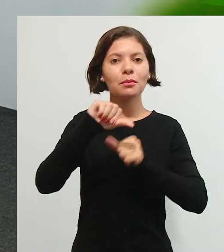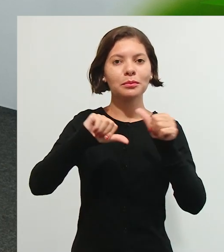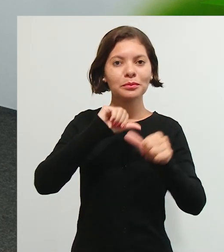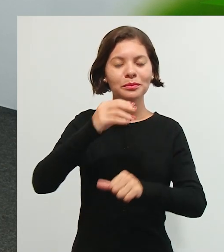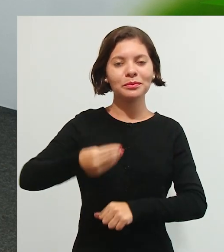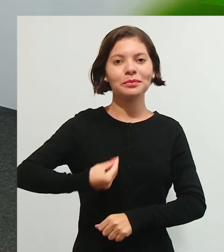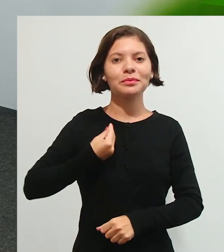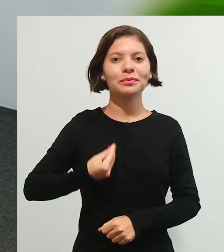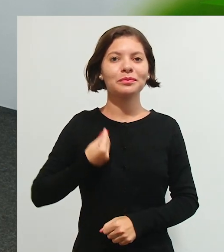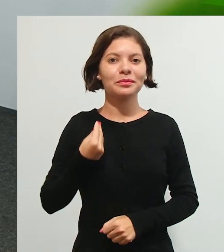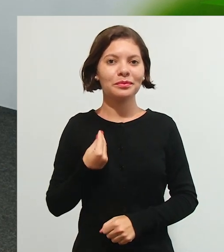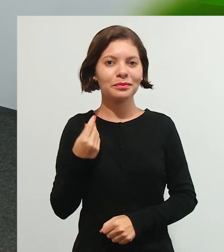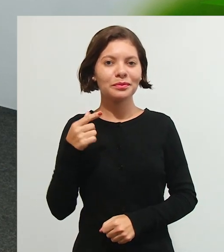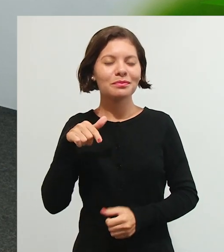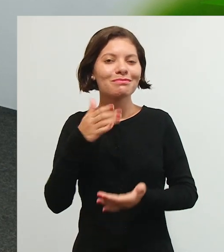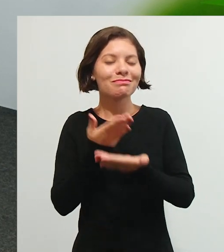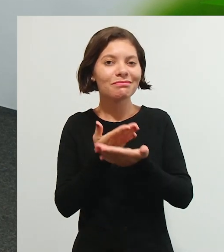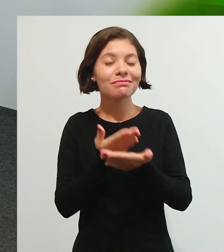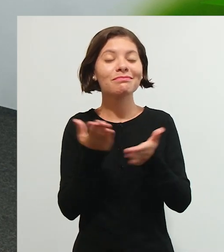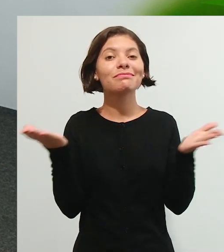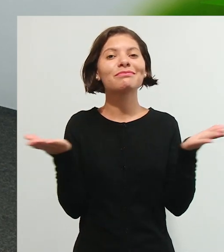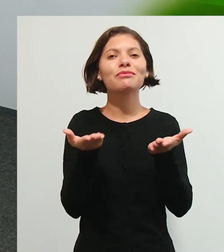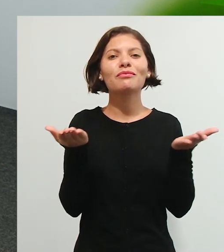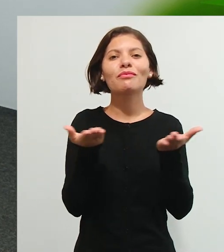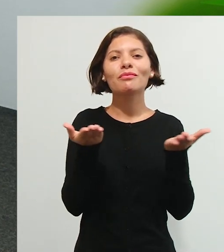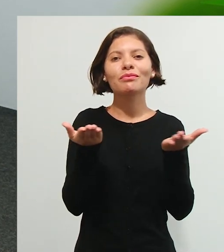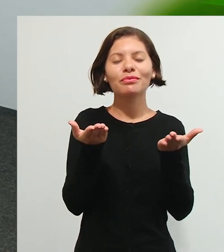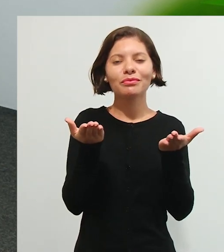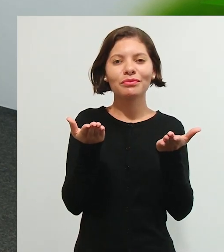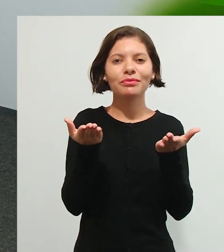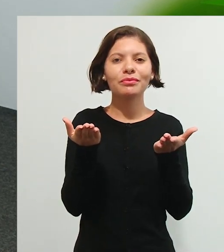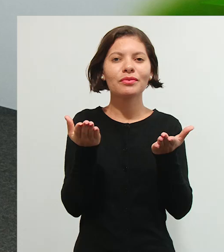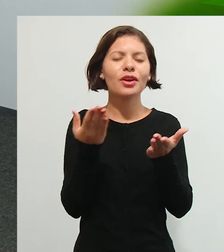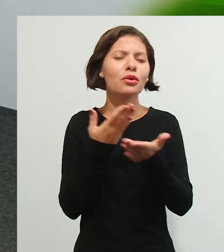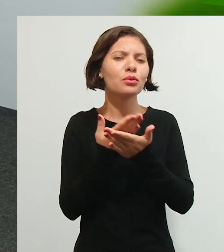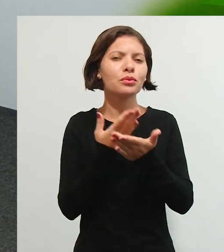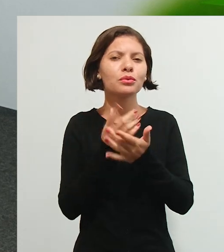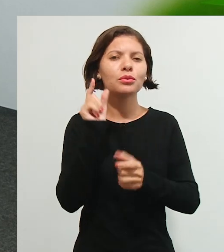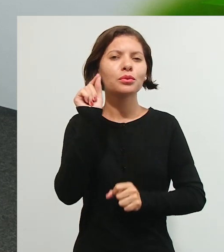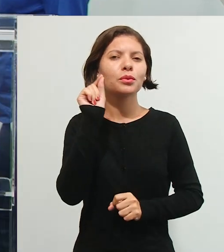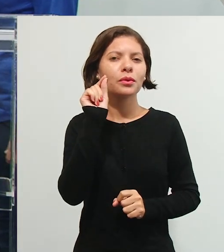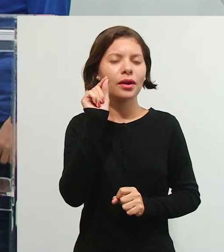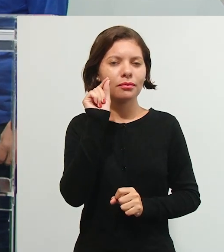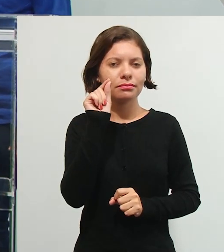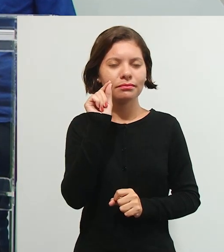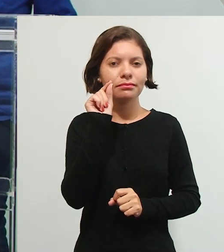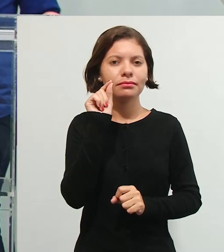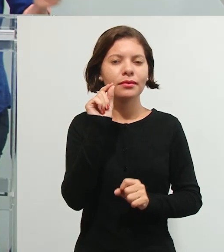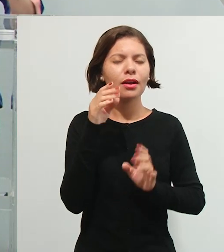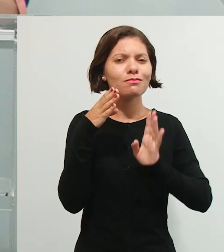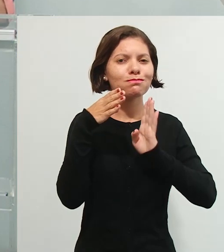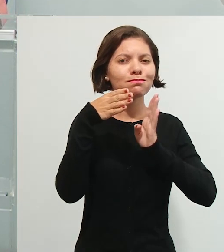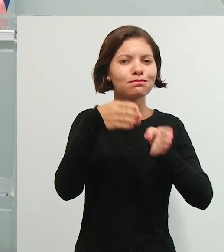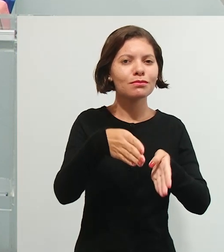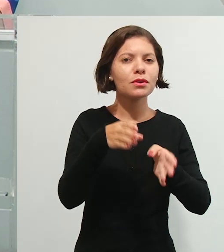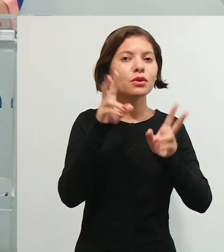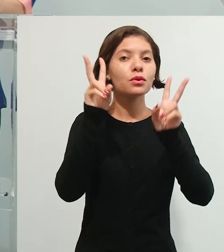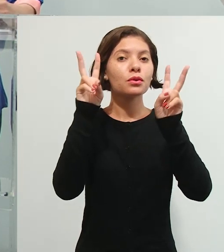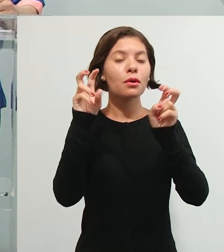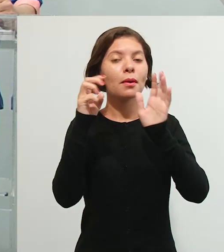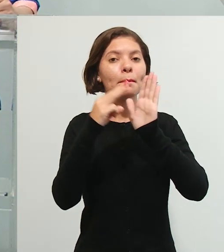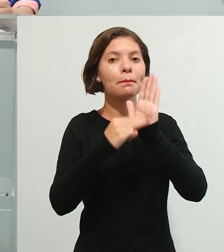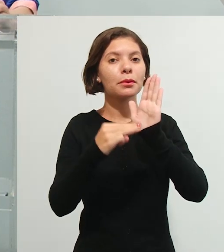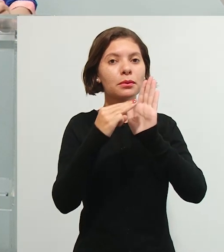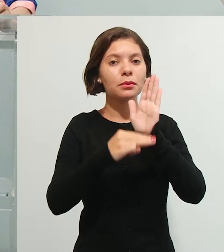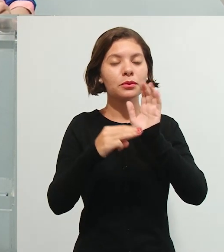realidades na nossa aula de hoje nós vamos tratar especificamente da metodologia do